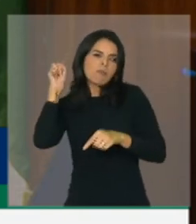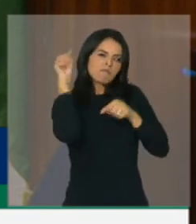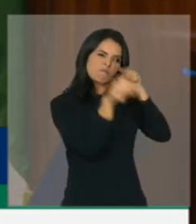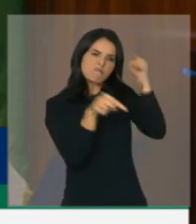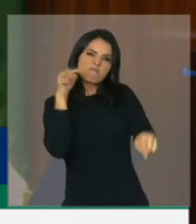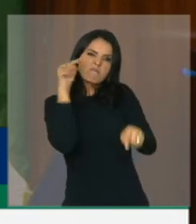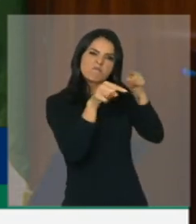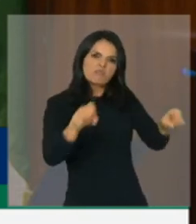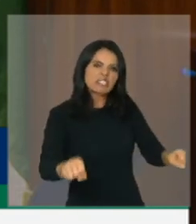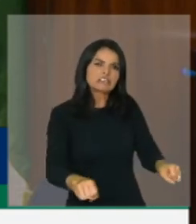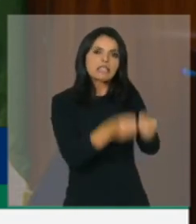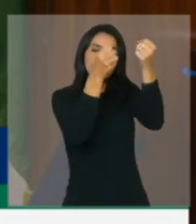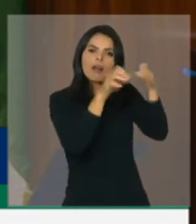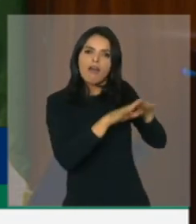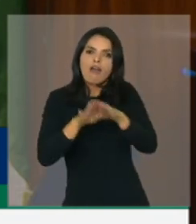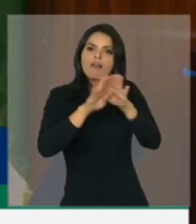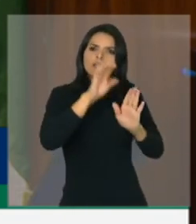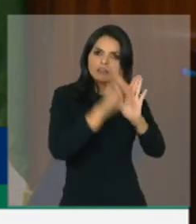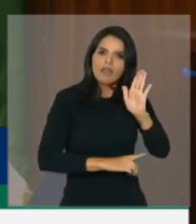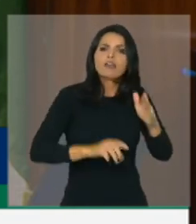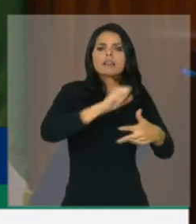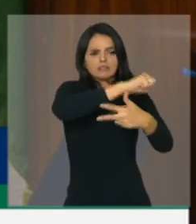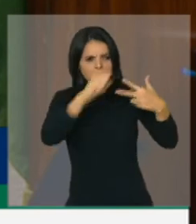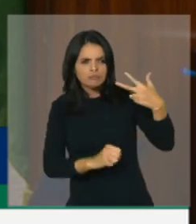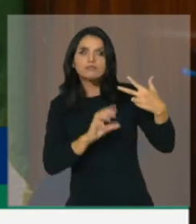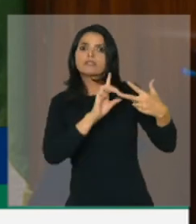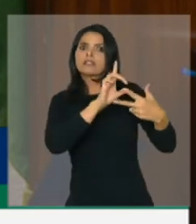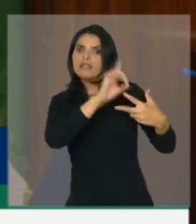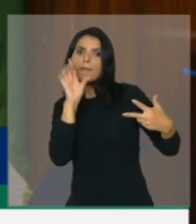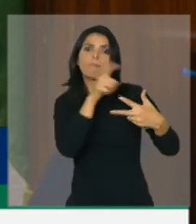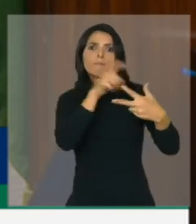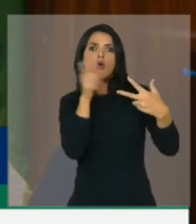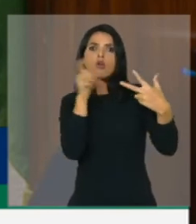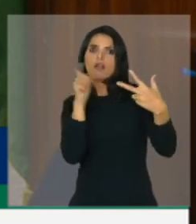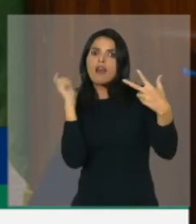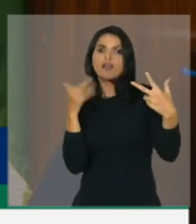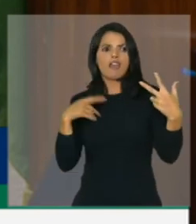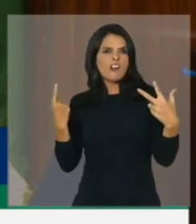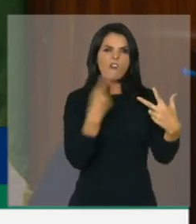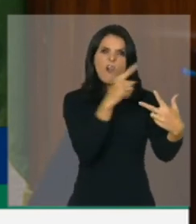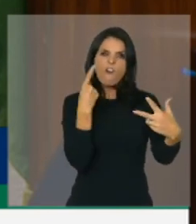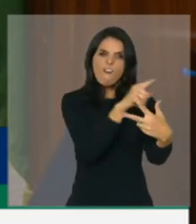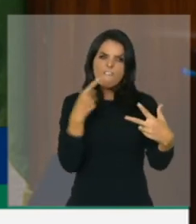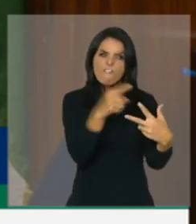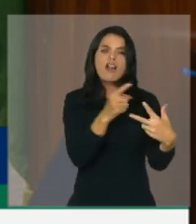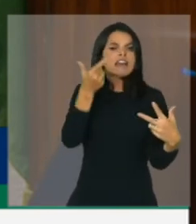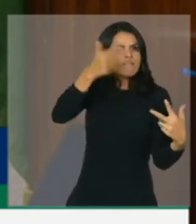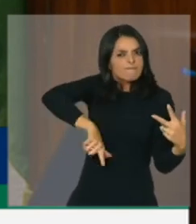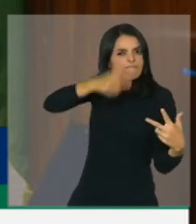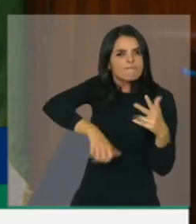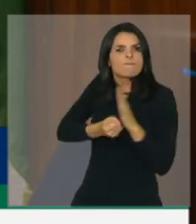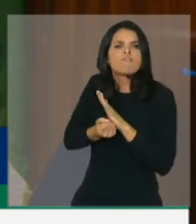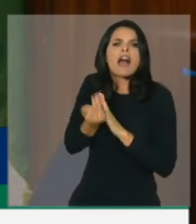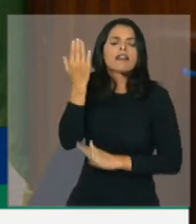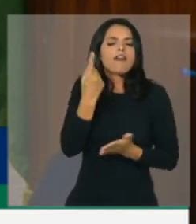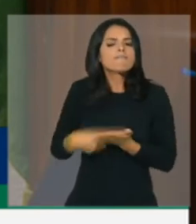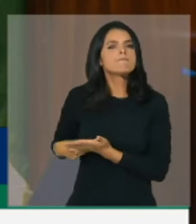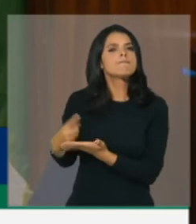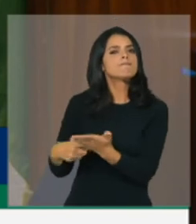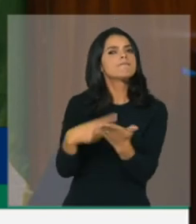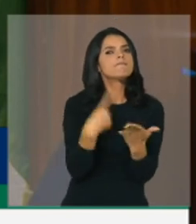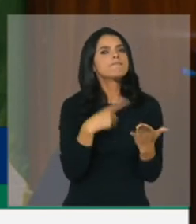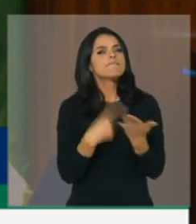direto à democracia e às instituições democráticas. Representam atos reiterados e coordenados